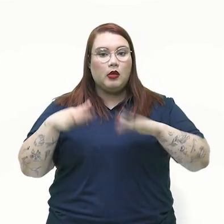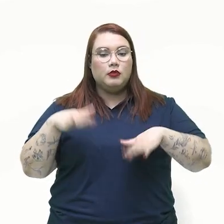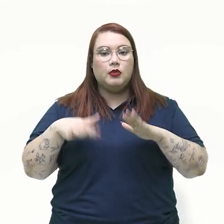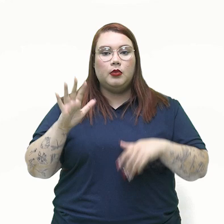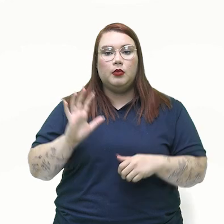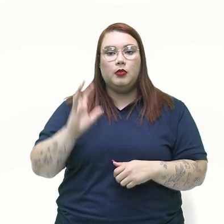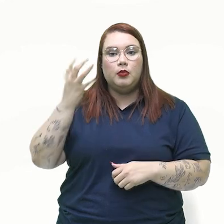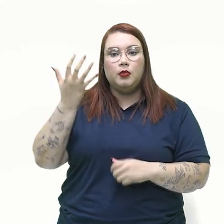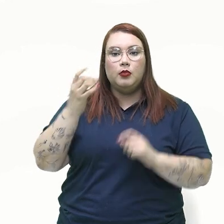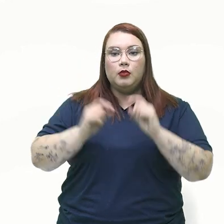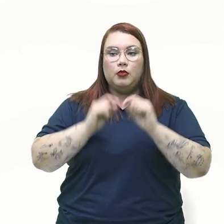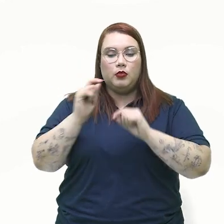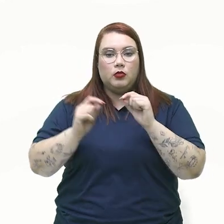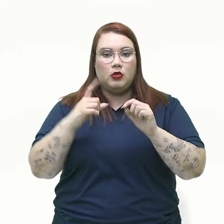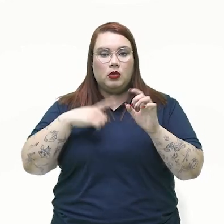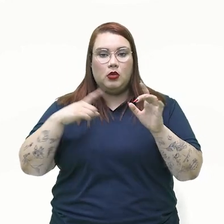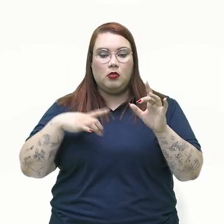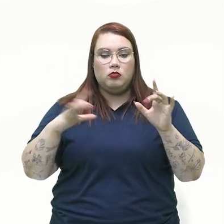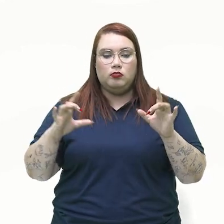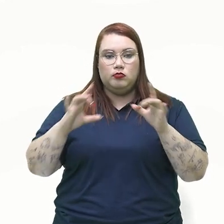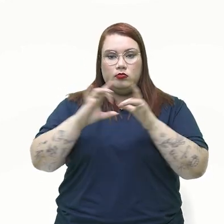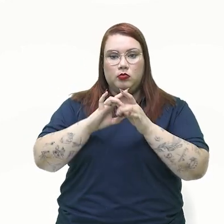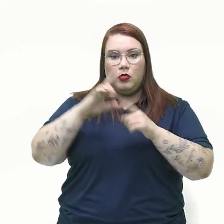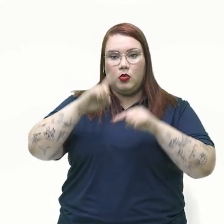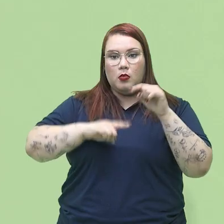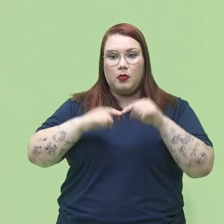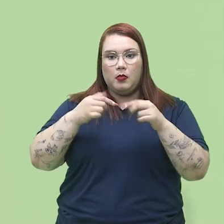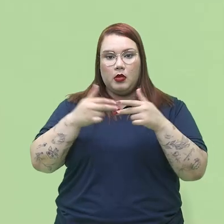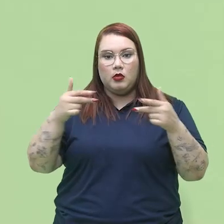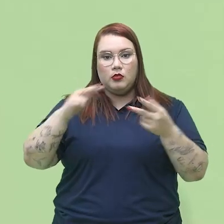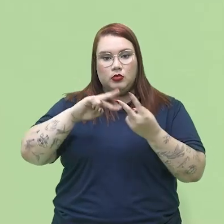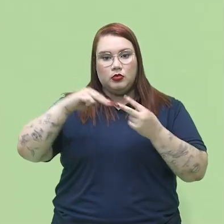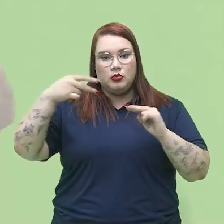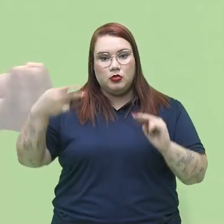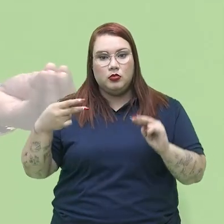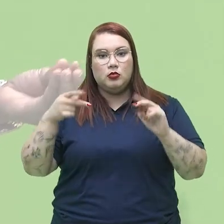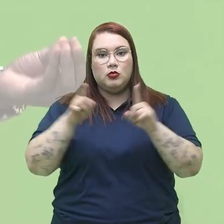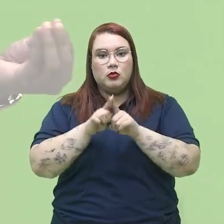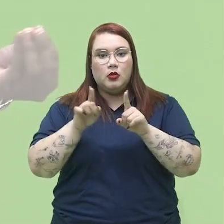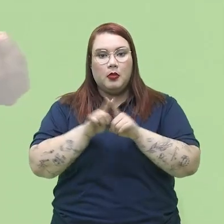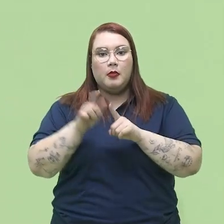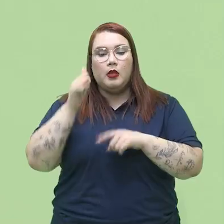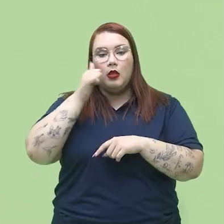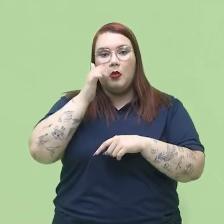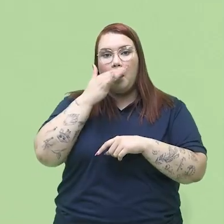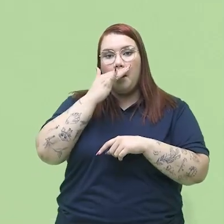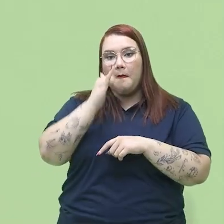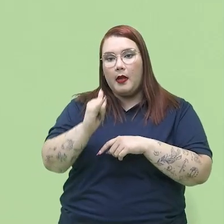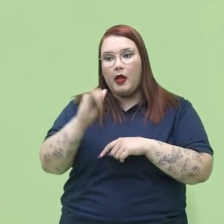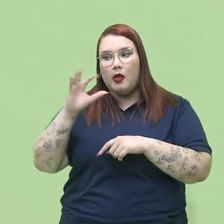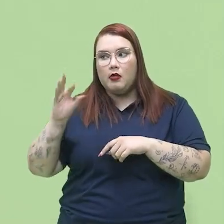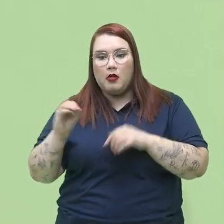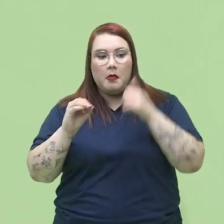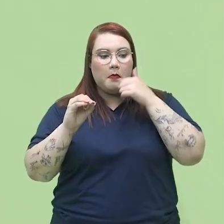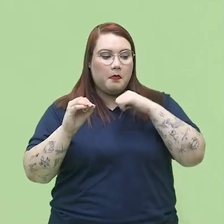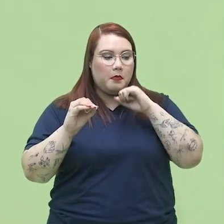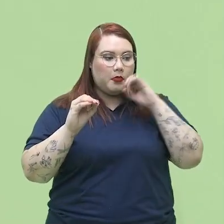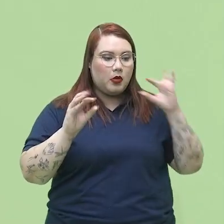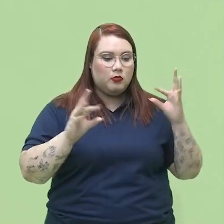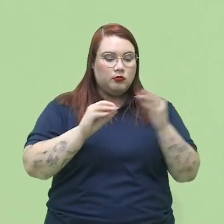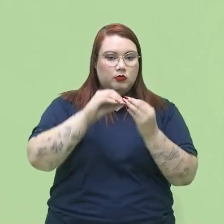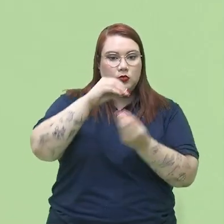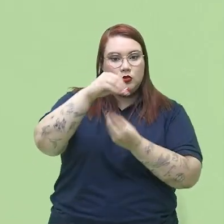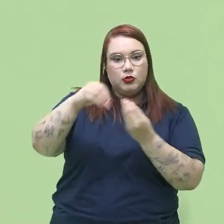acontece, quando ocorre a união do material genético do pai e do material genético da mãe, acontece a união e a formação